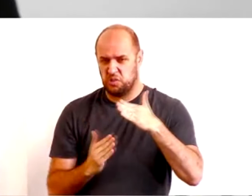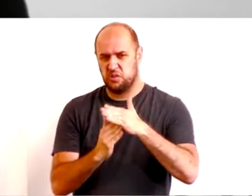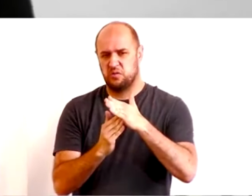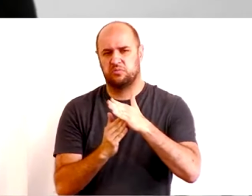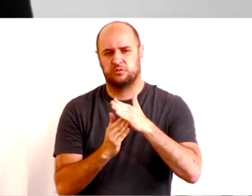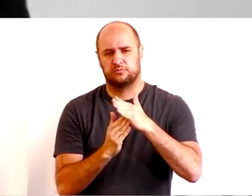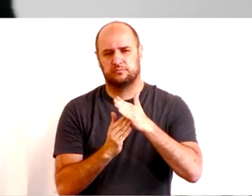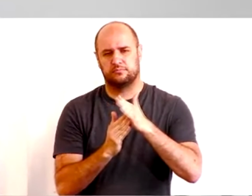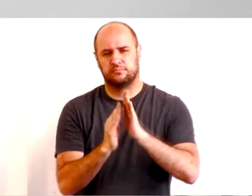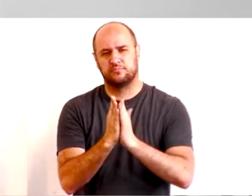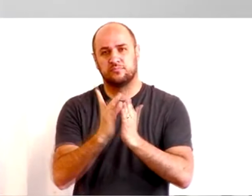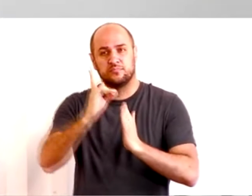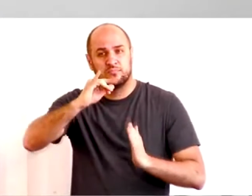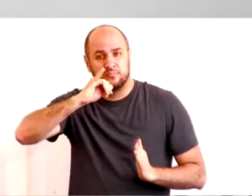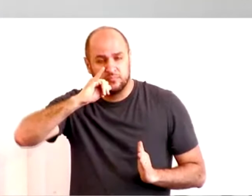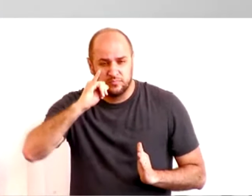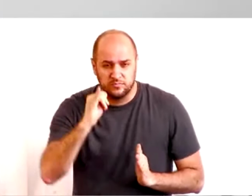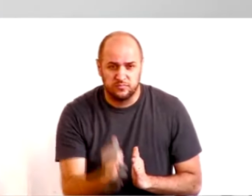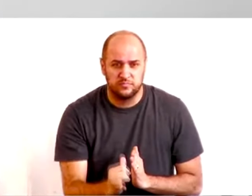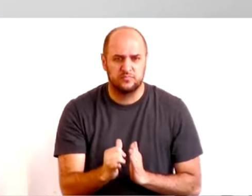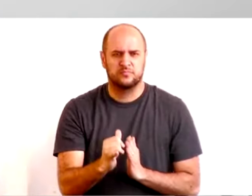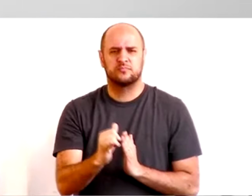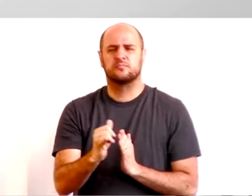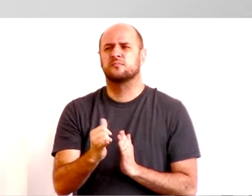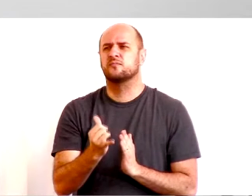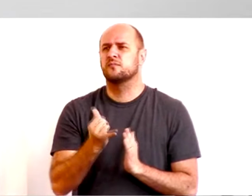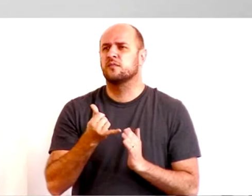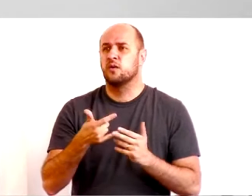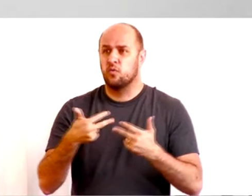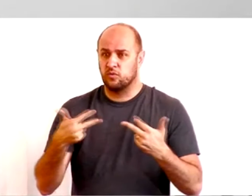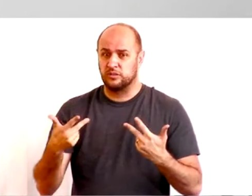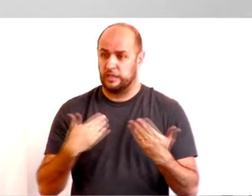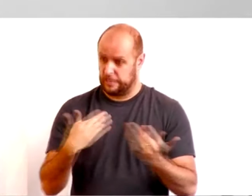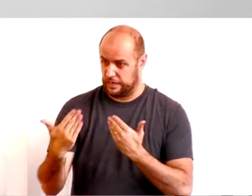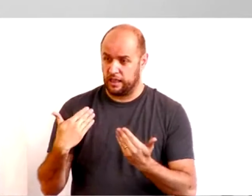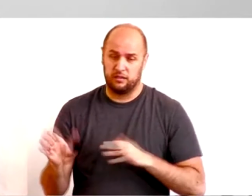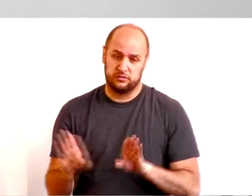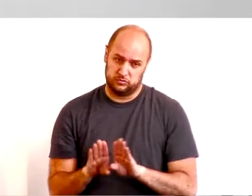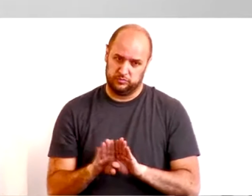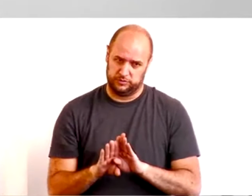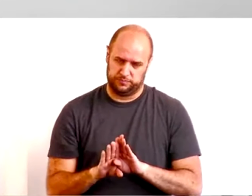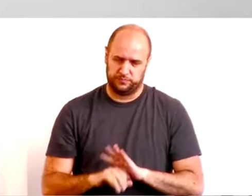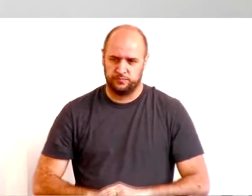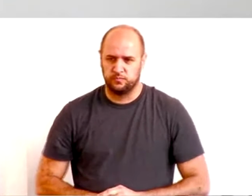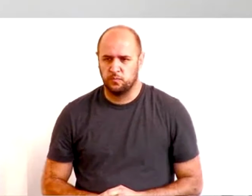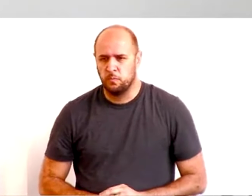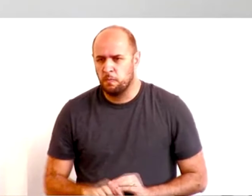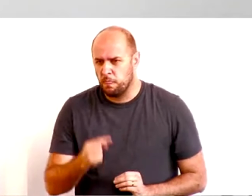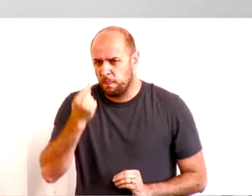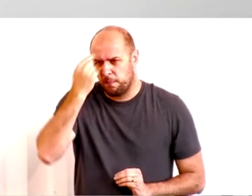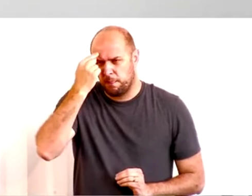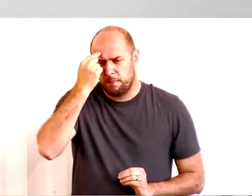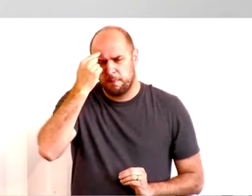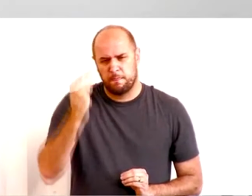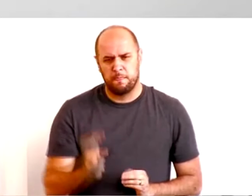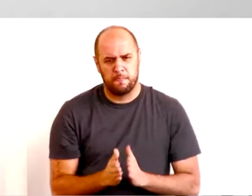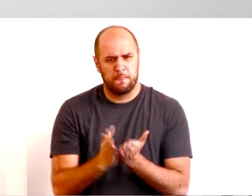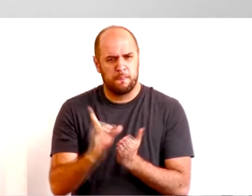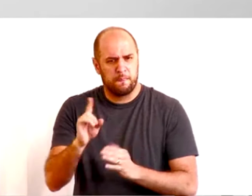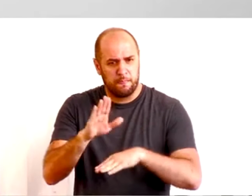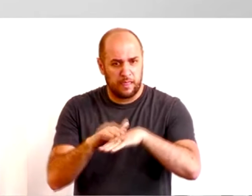Mas o texto nos traz implicações relacionais também. Eu creio que o texto não nos